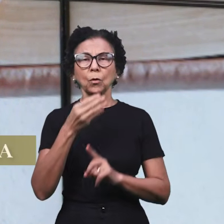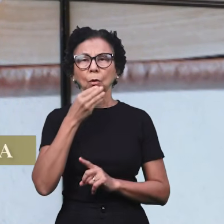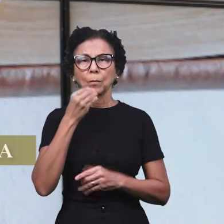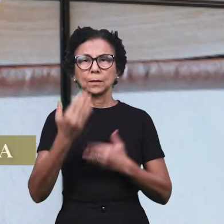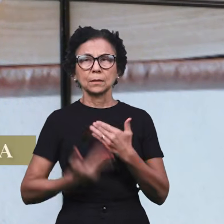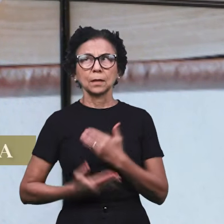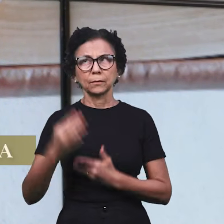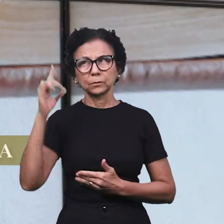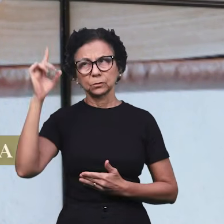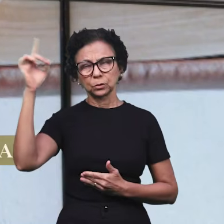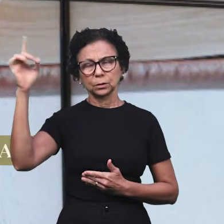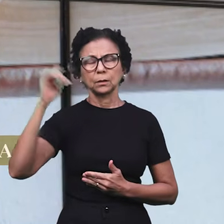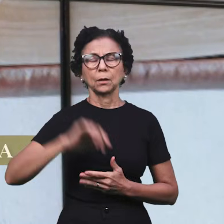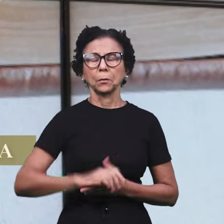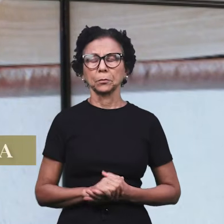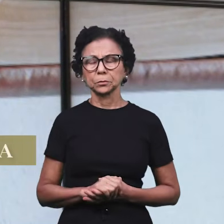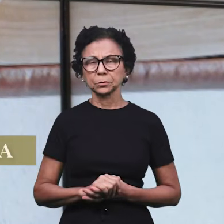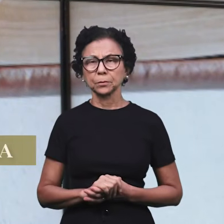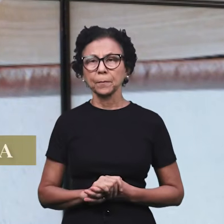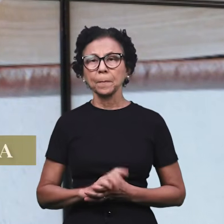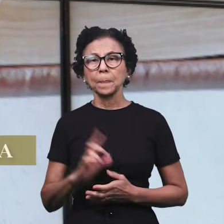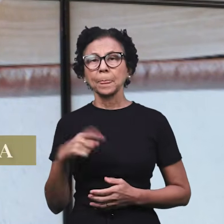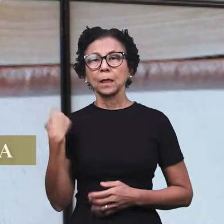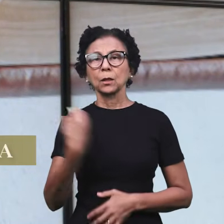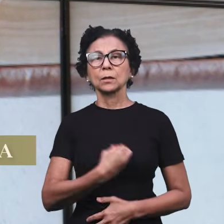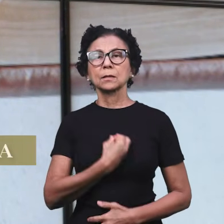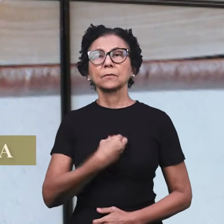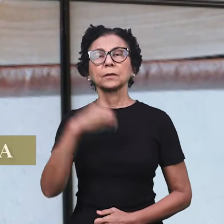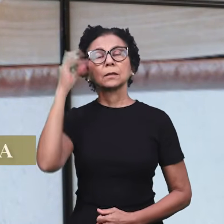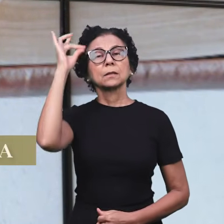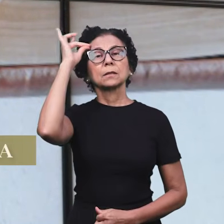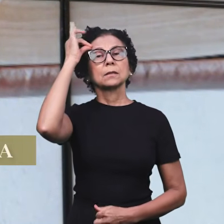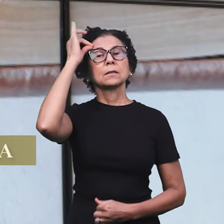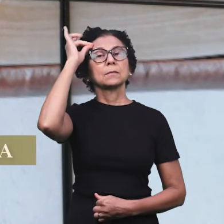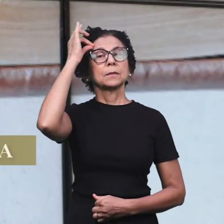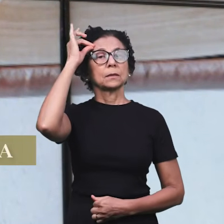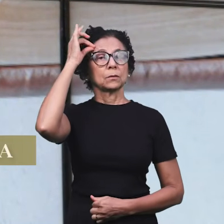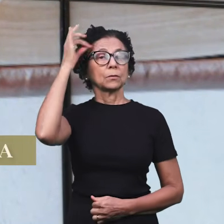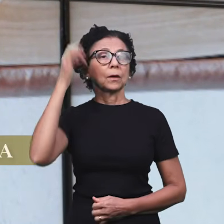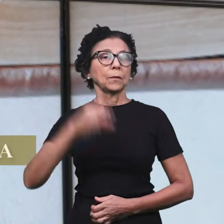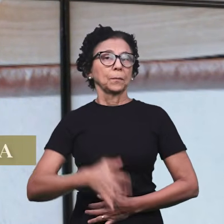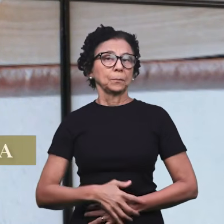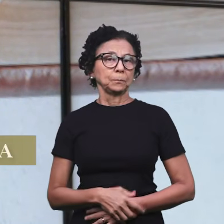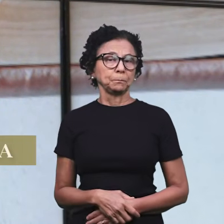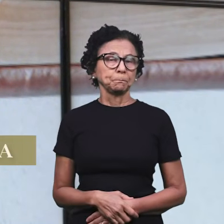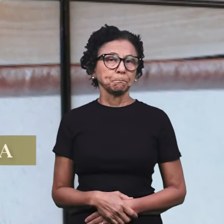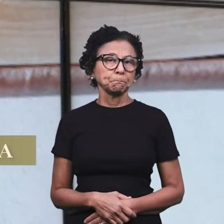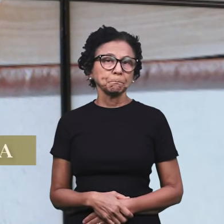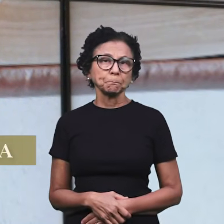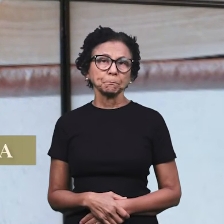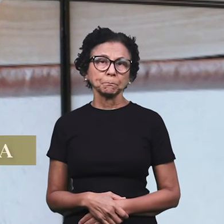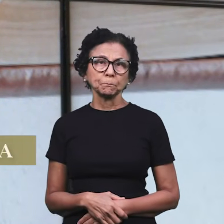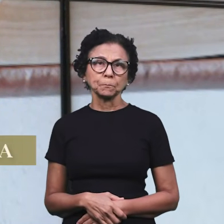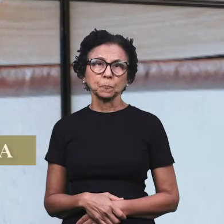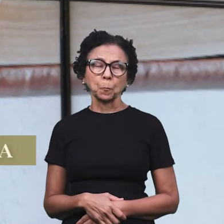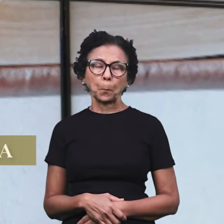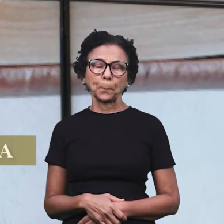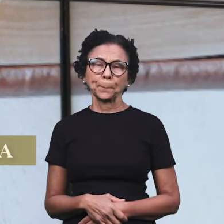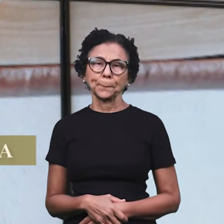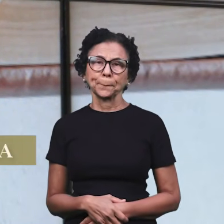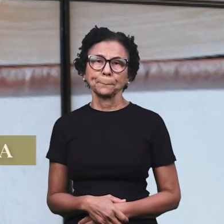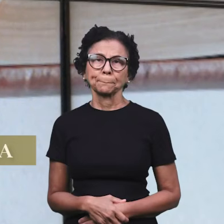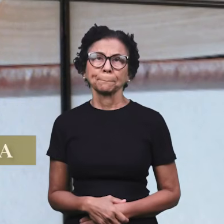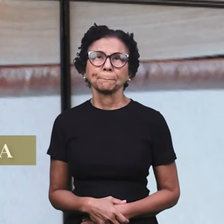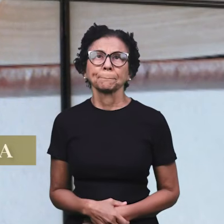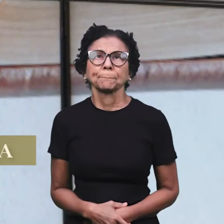casa espiritual para os nossos filhos, nós não construímos a casa dos nossos filhos, mas nós damos para eles o material